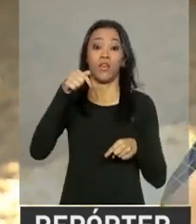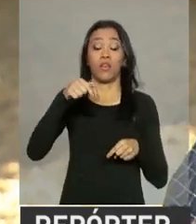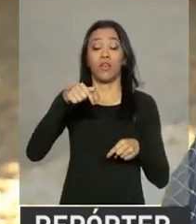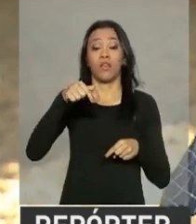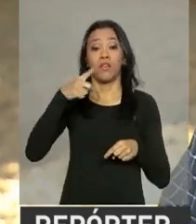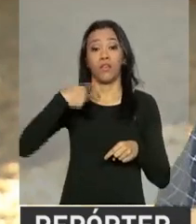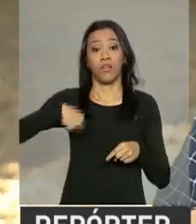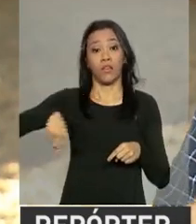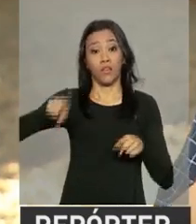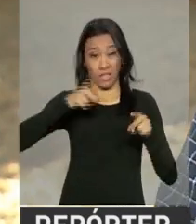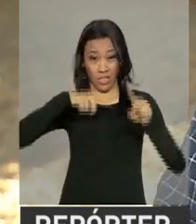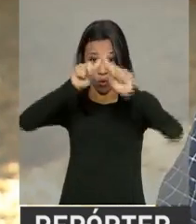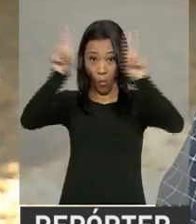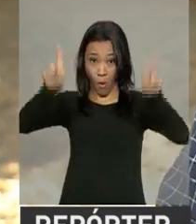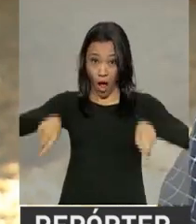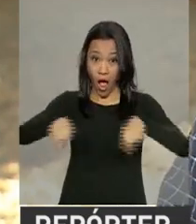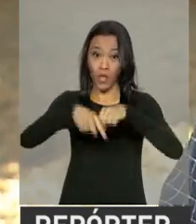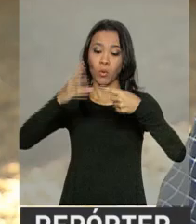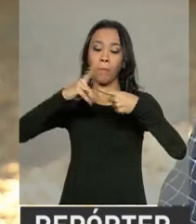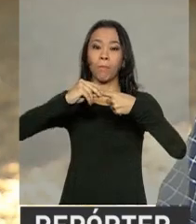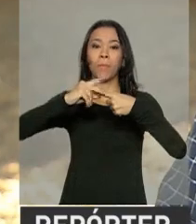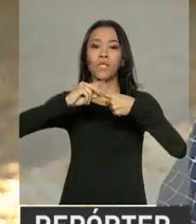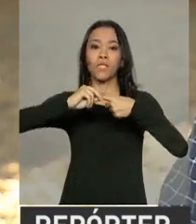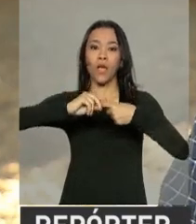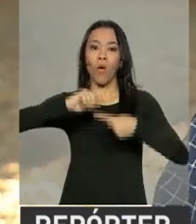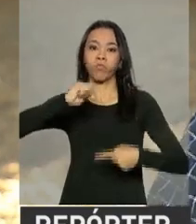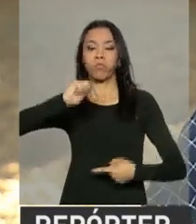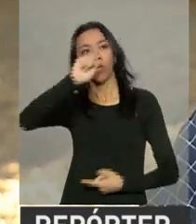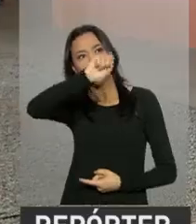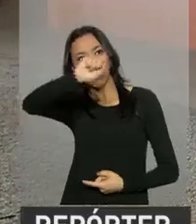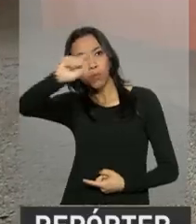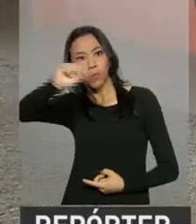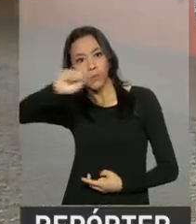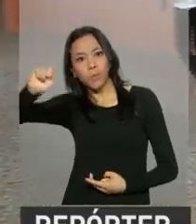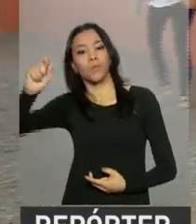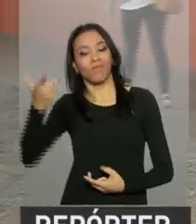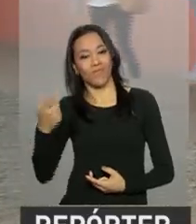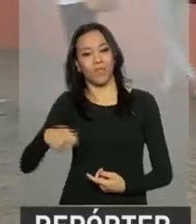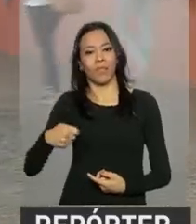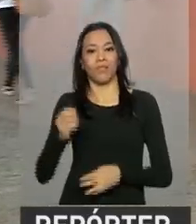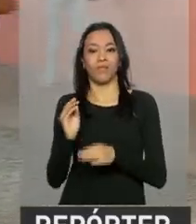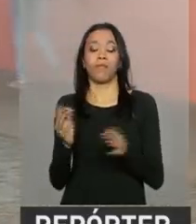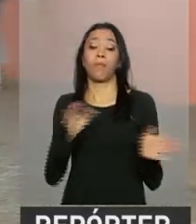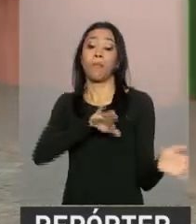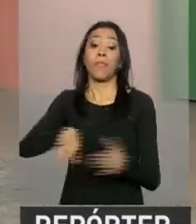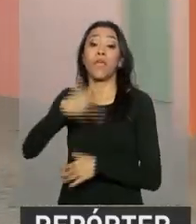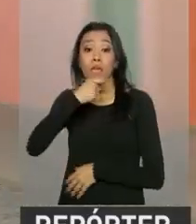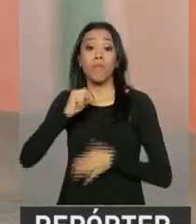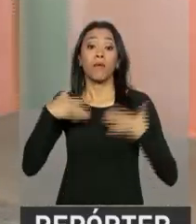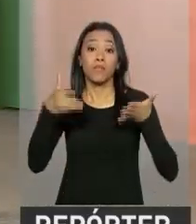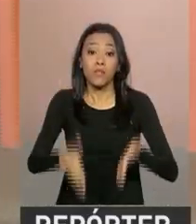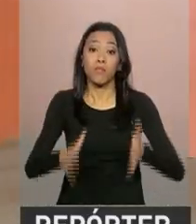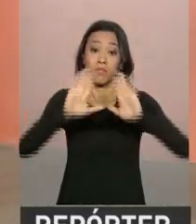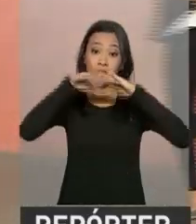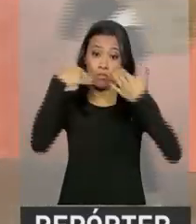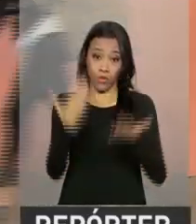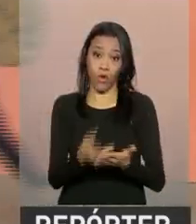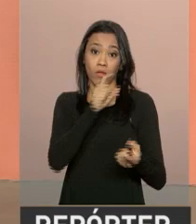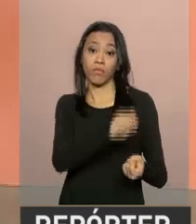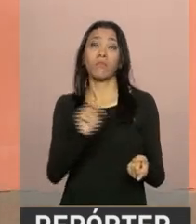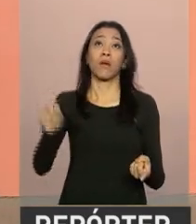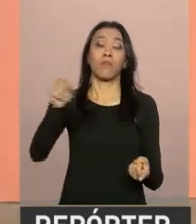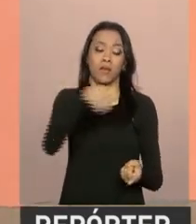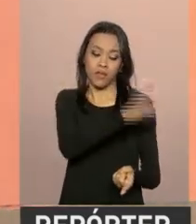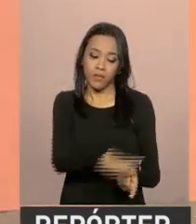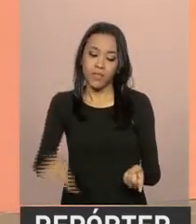eh que usa pincel atômico pincel de quadro branco devem participar do censo escolar As instituições de educação